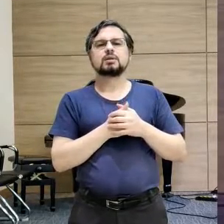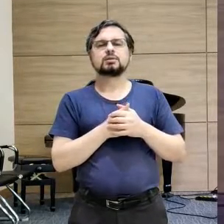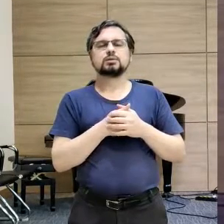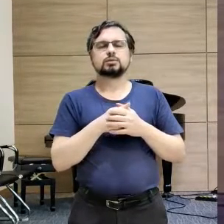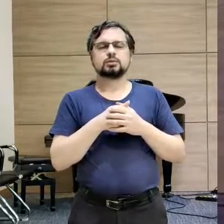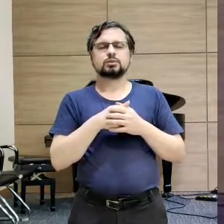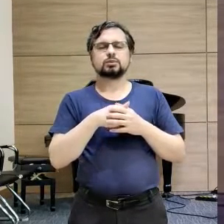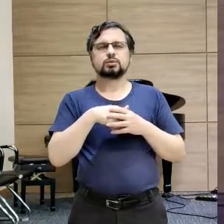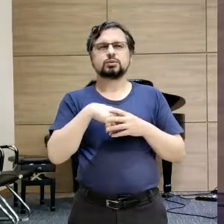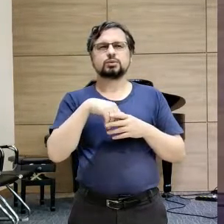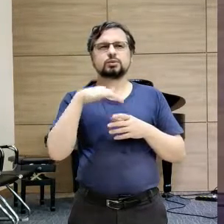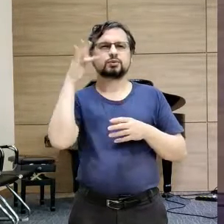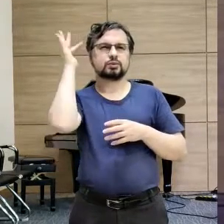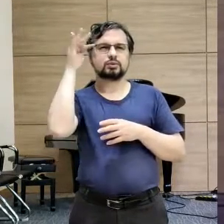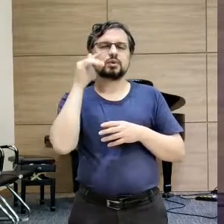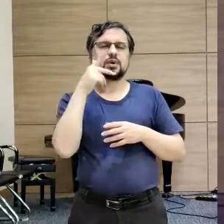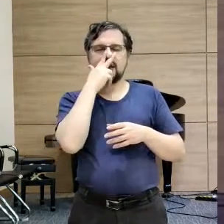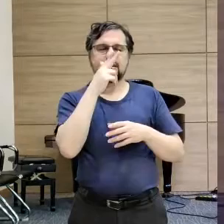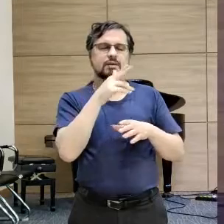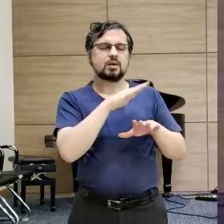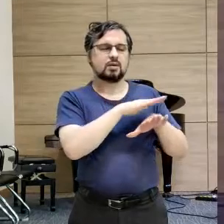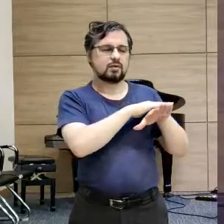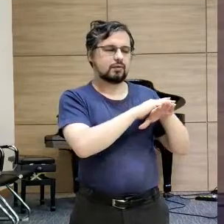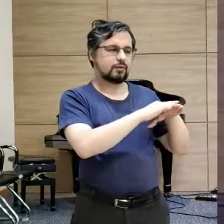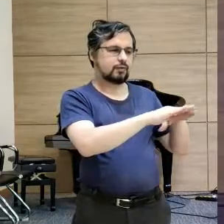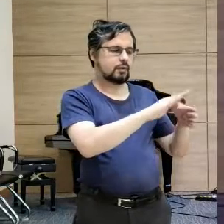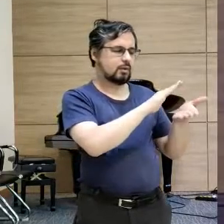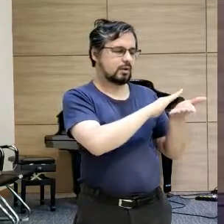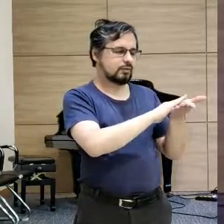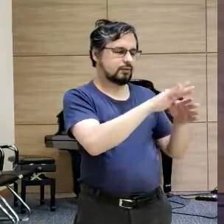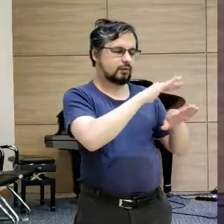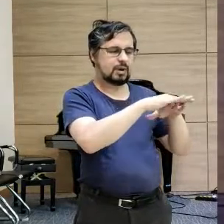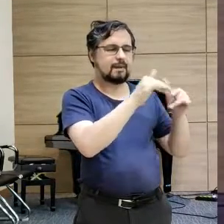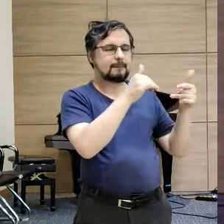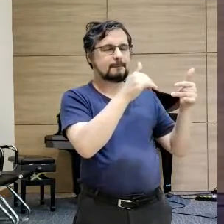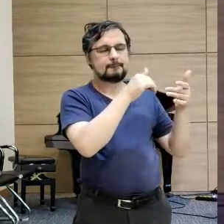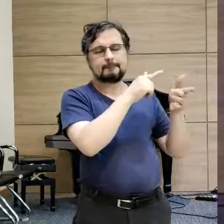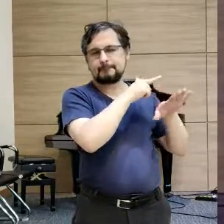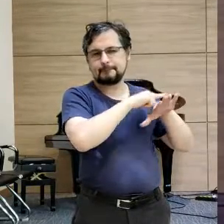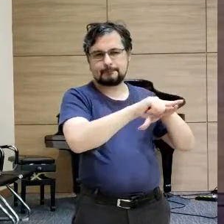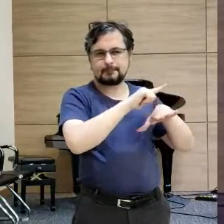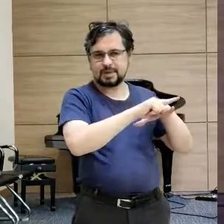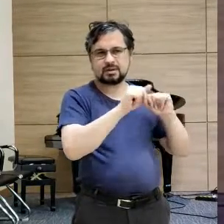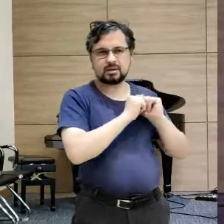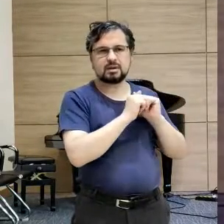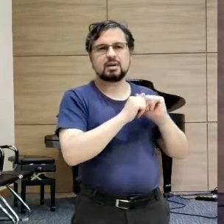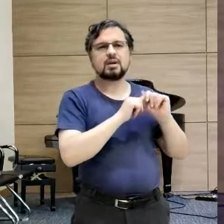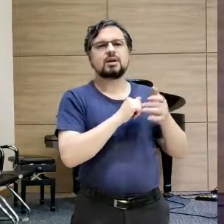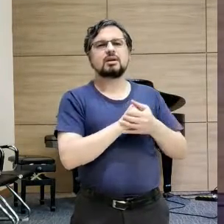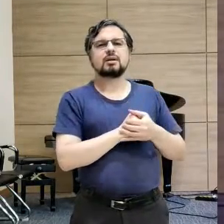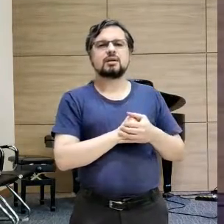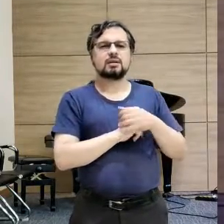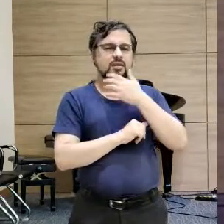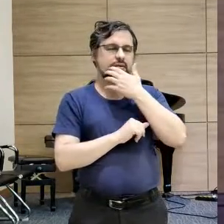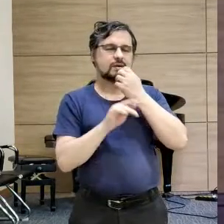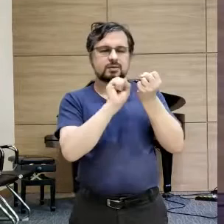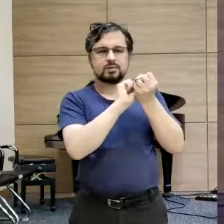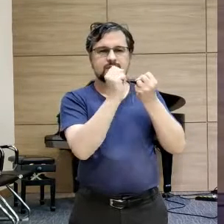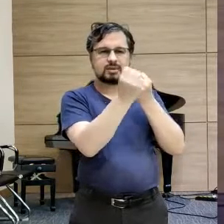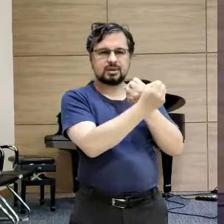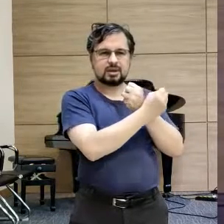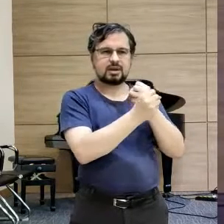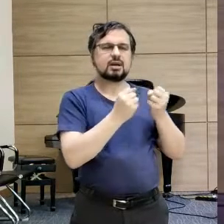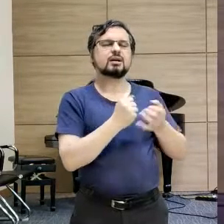Locke, por exemplo, vai dizer que nós somos uma folha rasa, então a sociedade faz a gente virar ruim, Deixa um bichinho sem